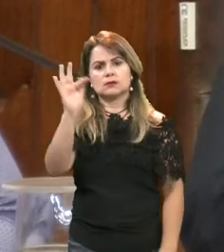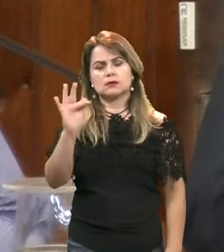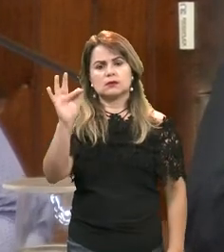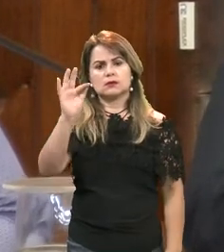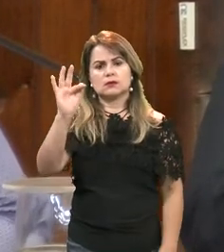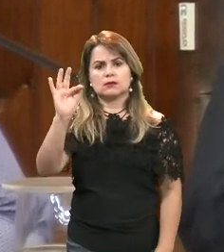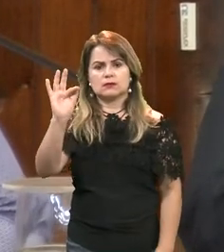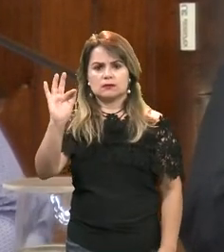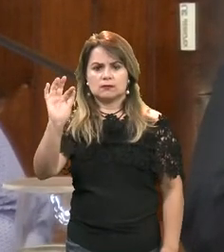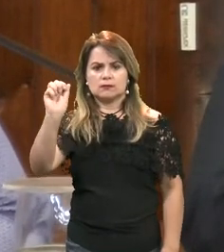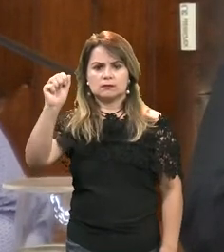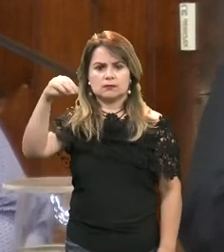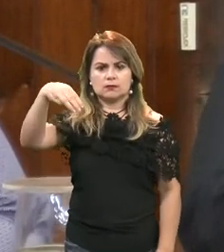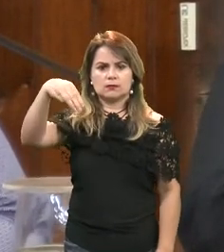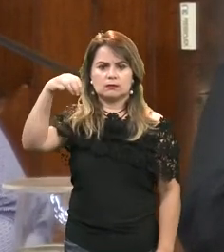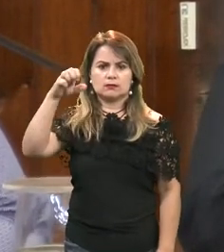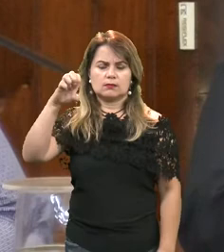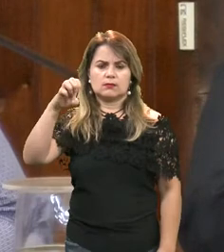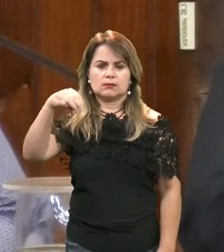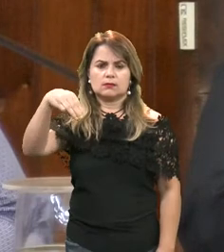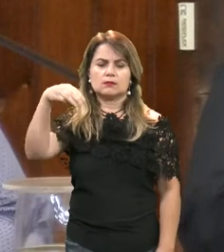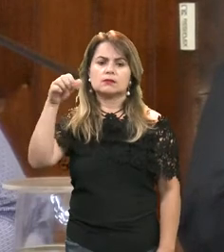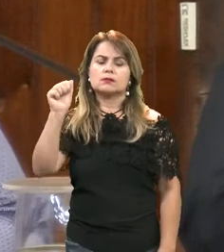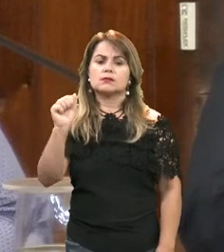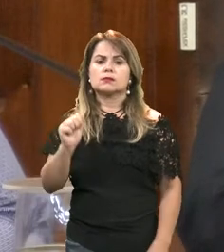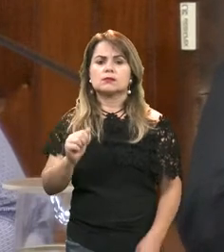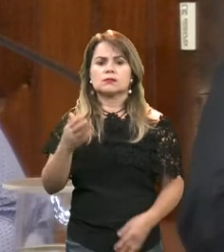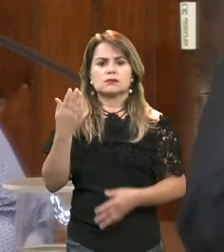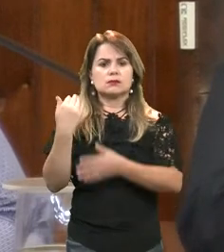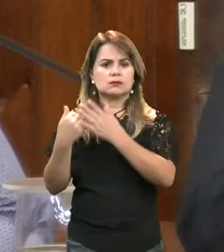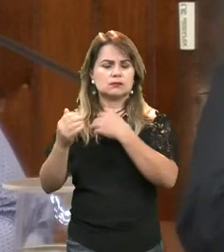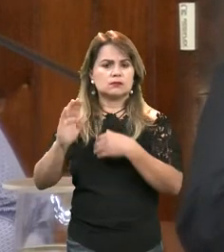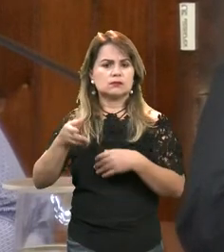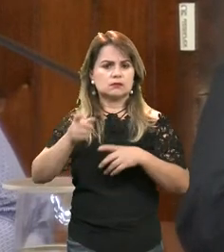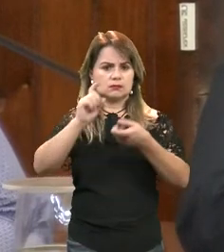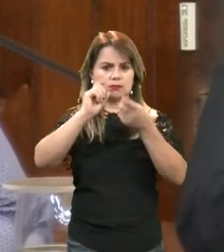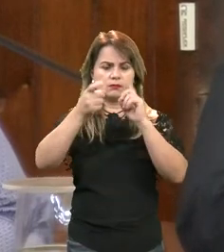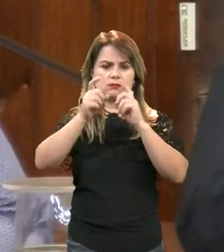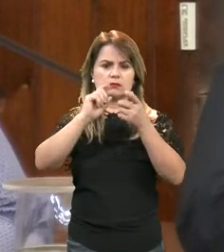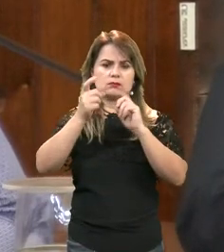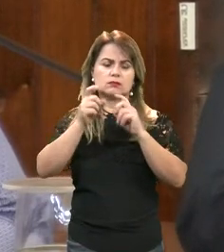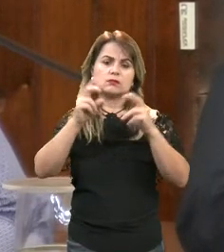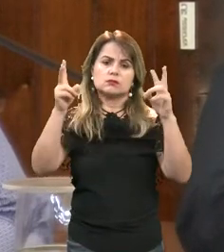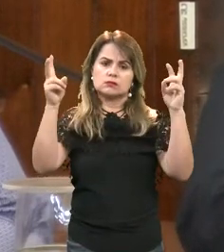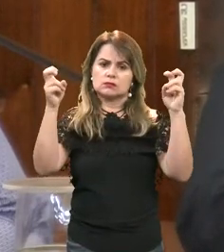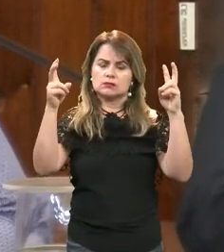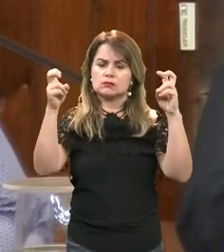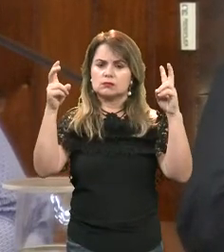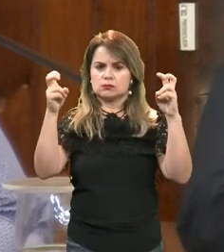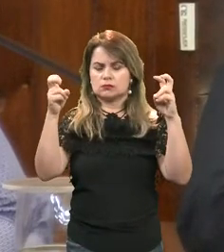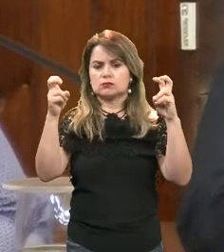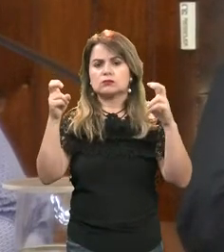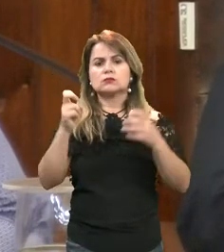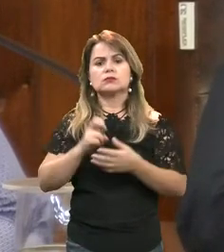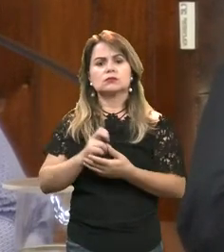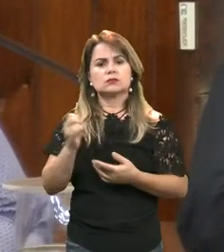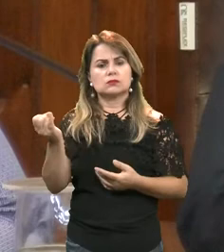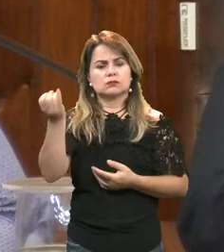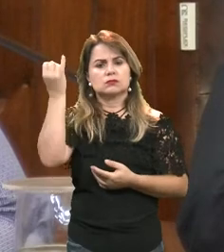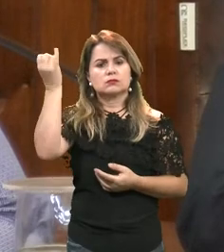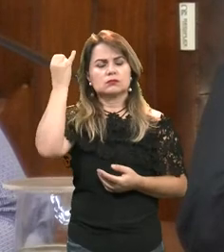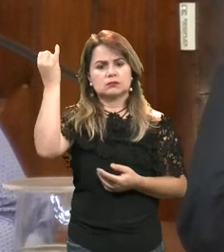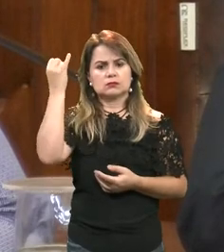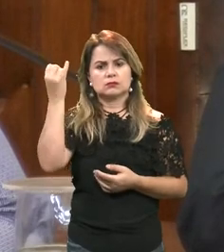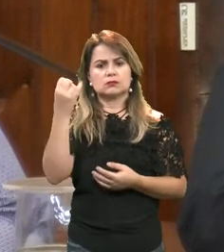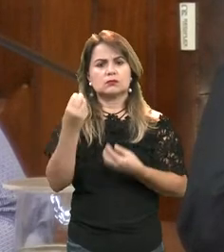Hamilton Bueno de Carvalho, com o tema desembargador, com o tema não seria criminosa a criminalização do